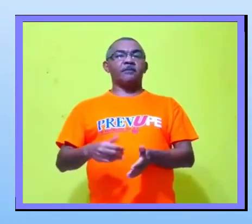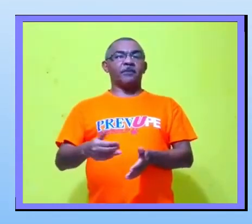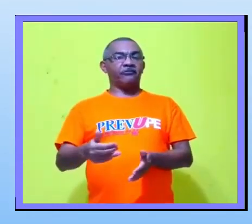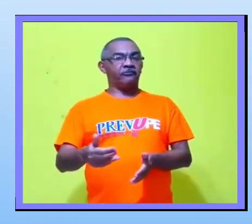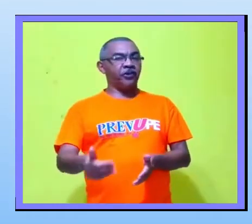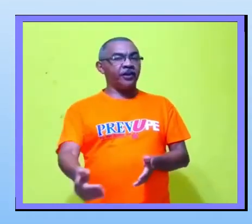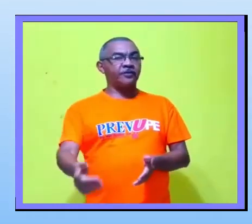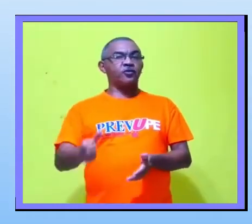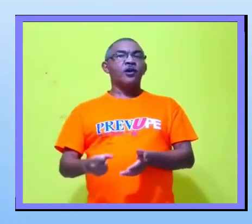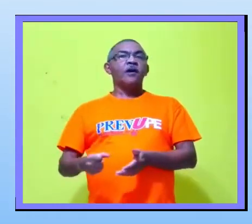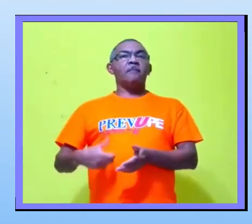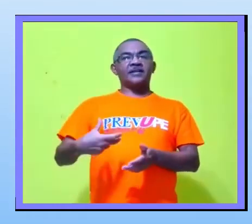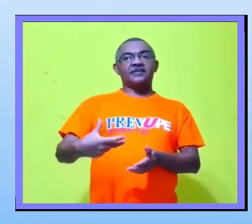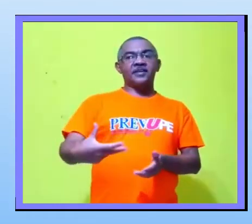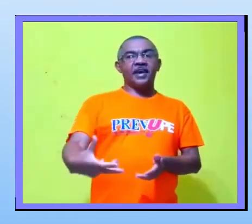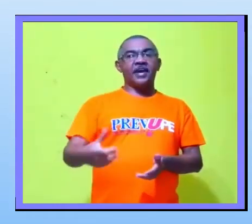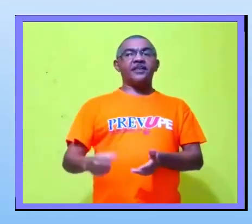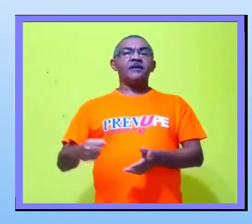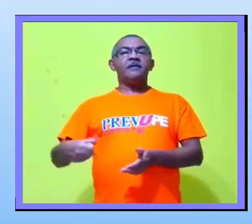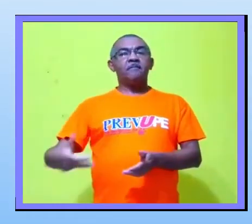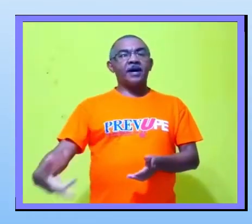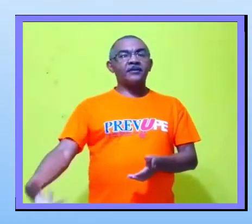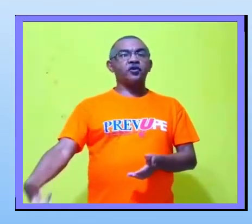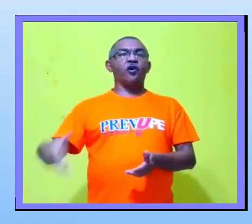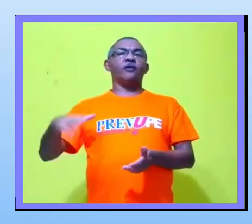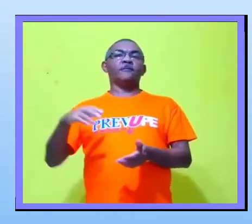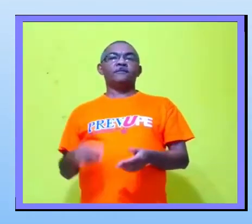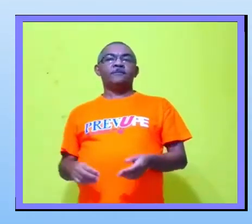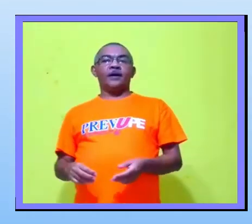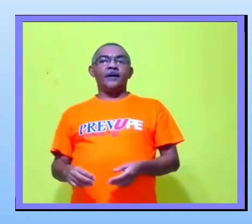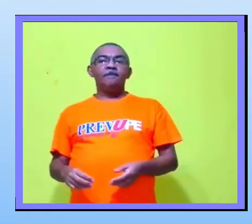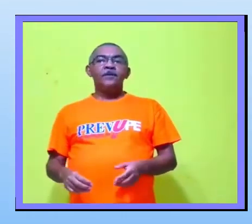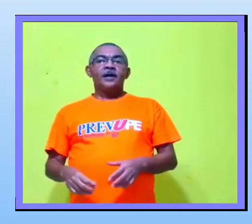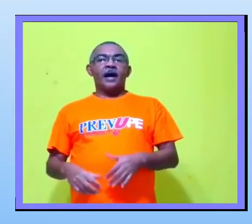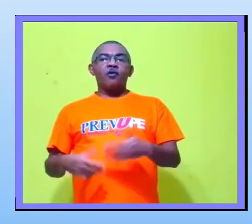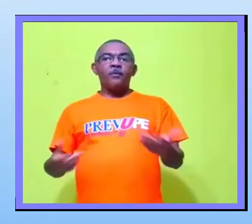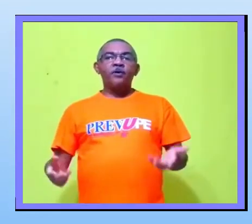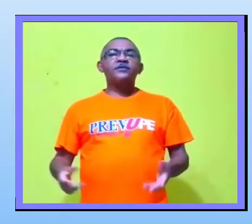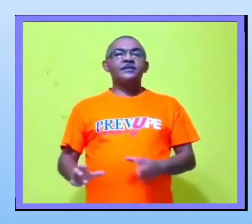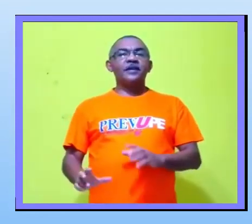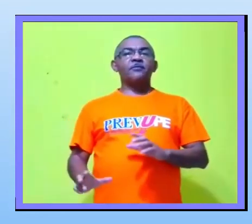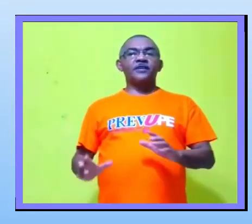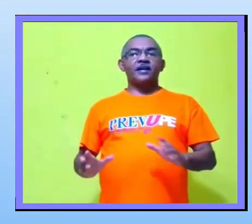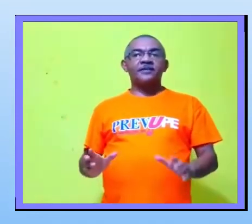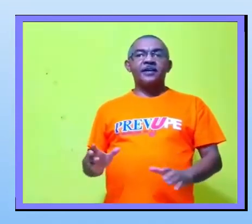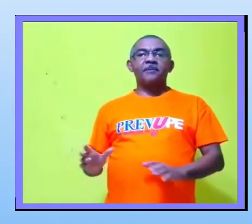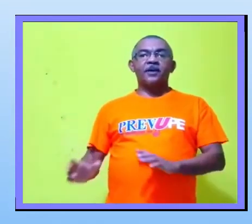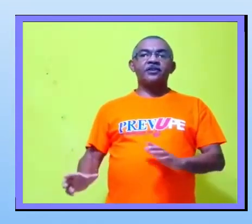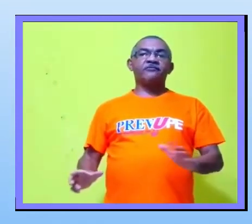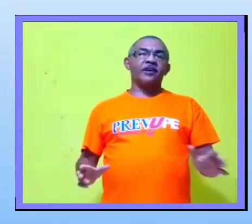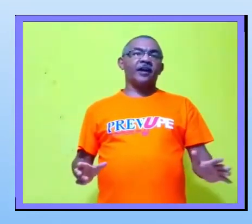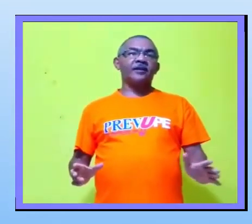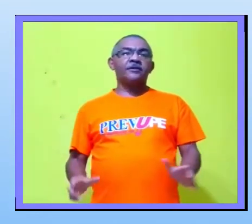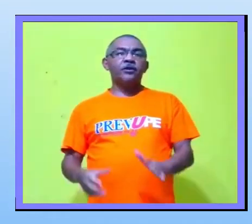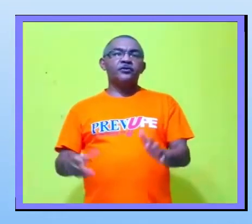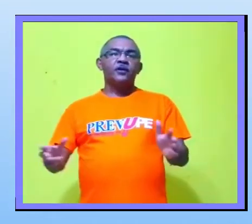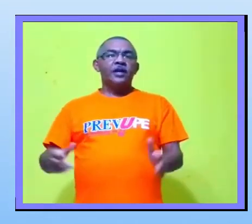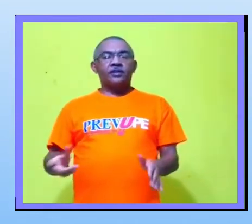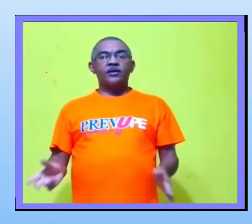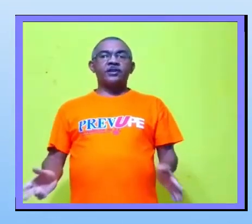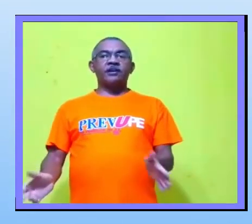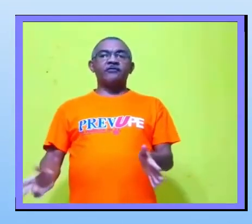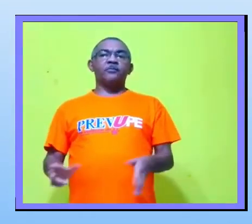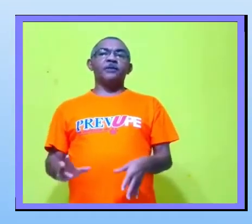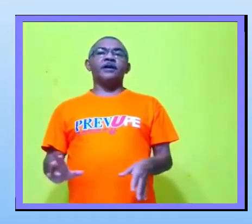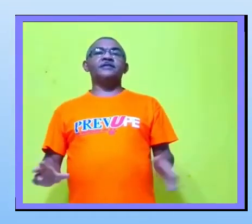que vai ser prefixo mais IN mais O. Né? Acompanhe os exemplos a seguir para a gente ver em relação a isso.